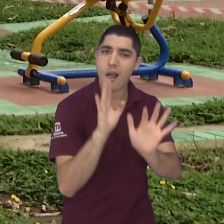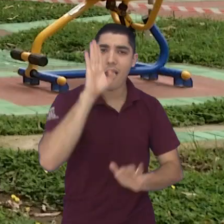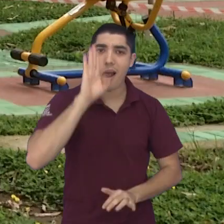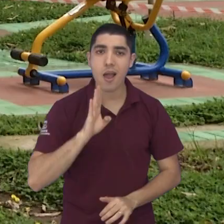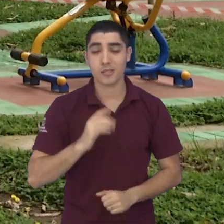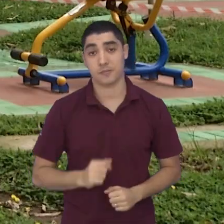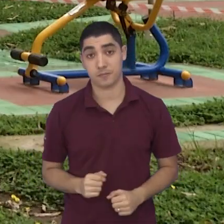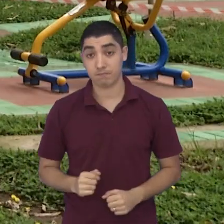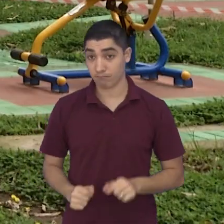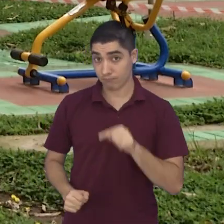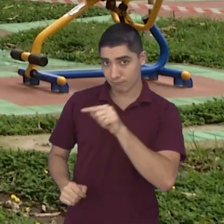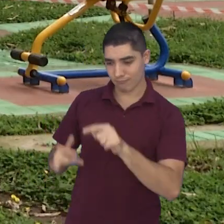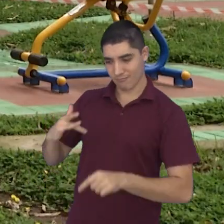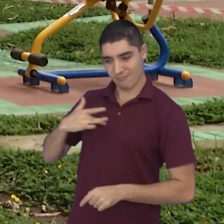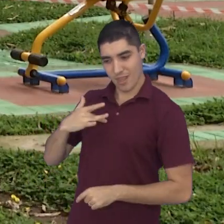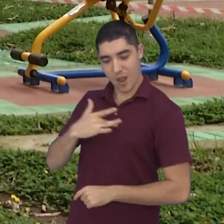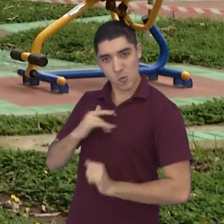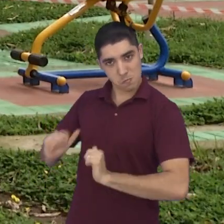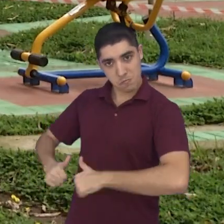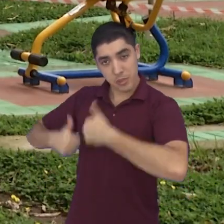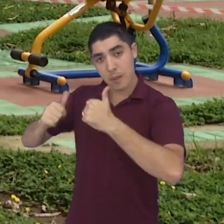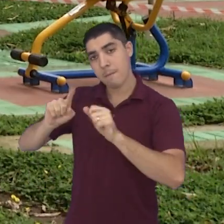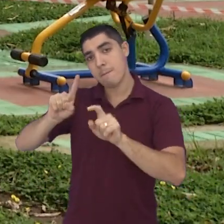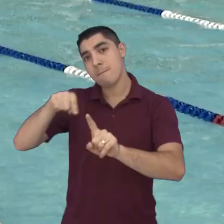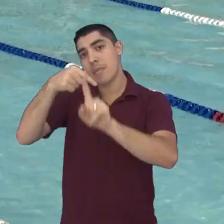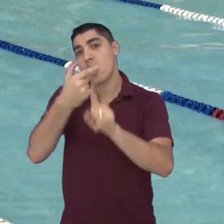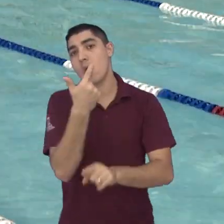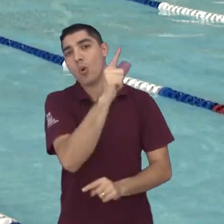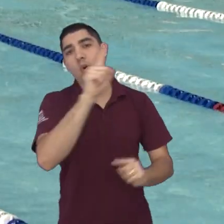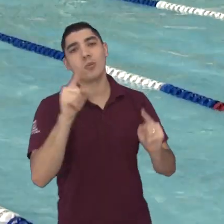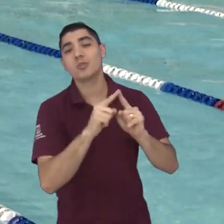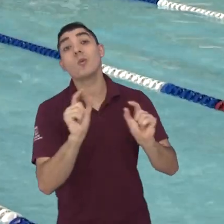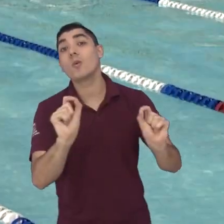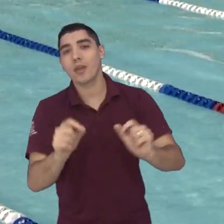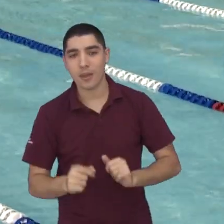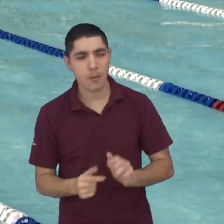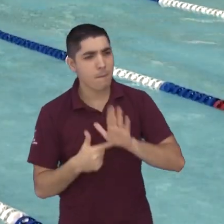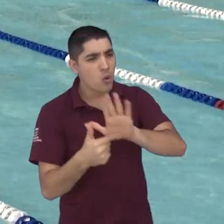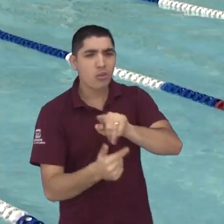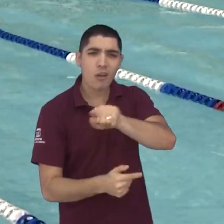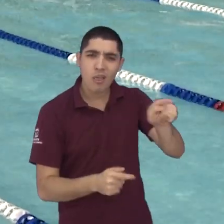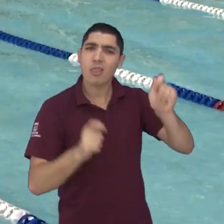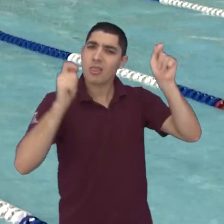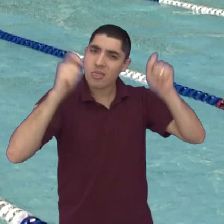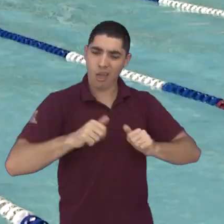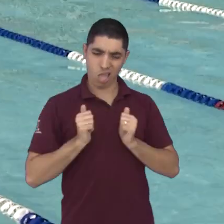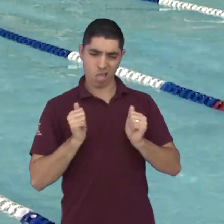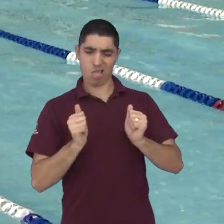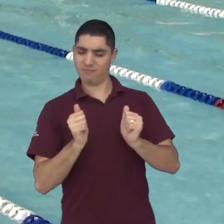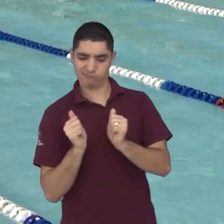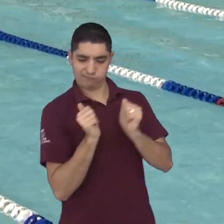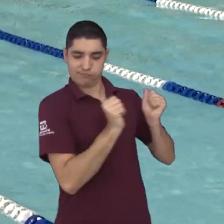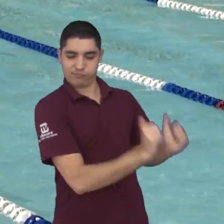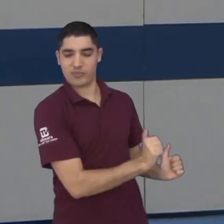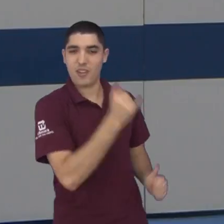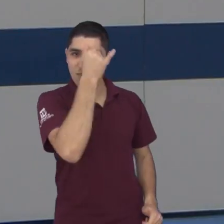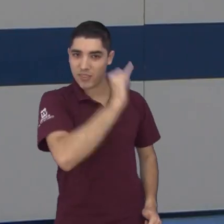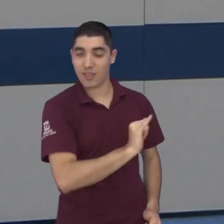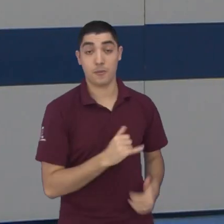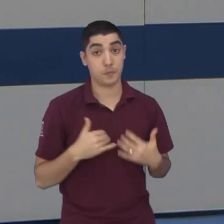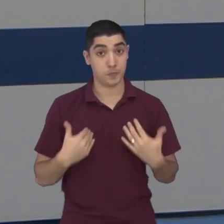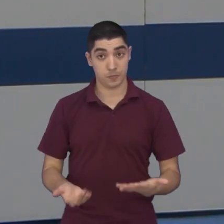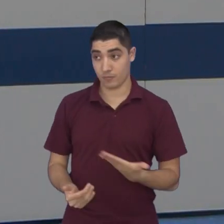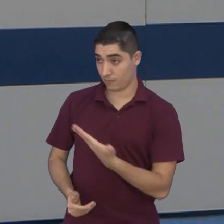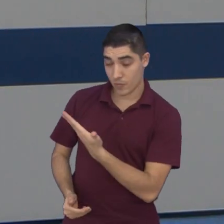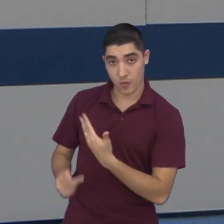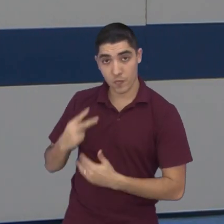público né além do bem-estar o projeto ainda tem outro objetivo mostrar que é possível e fácil sair do sedentarismo para o